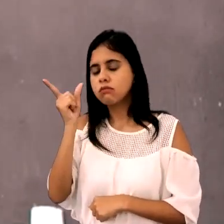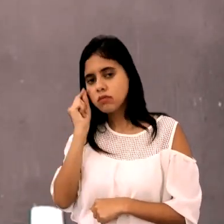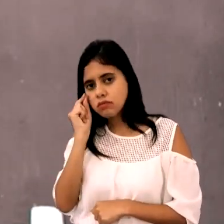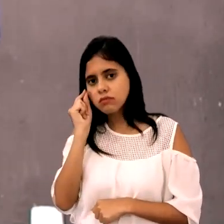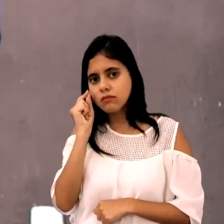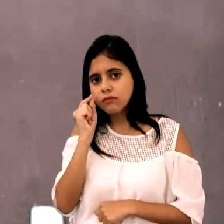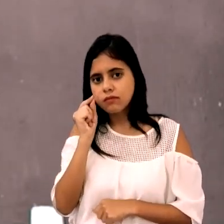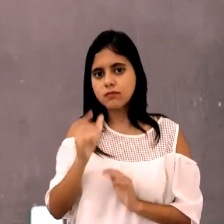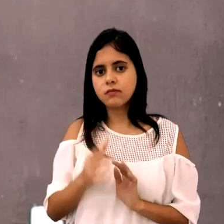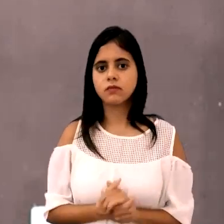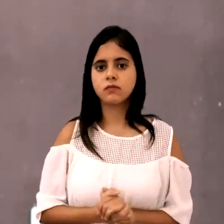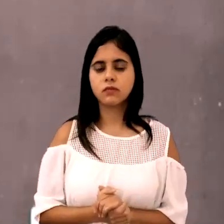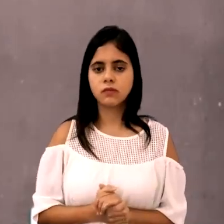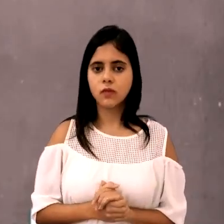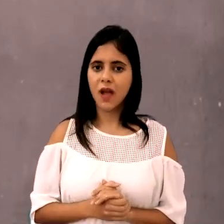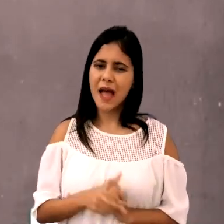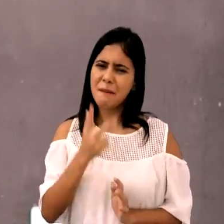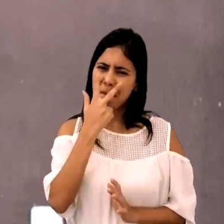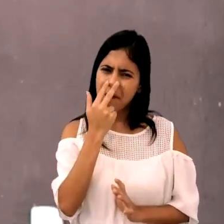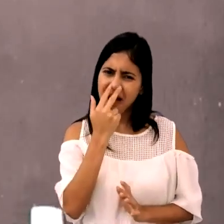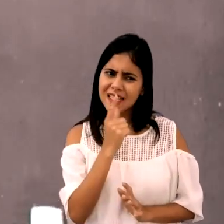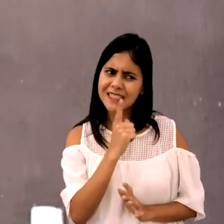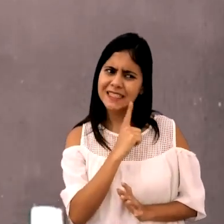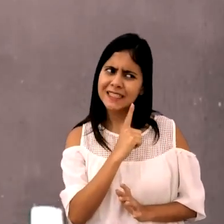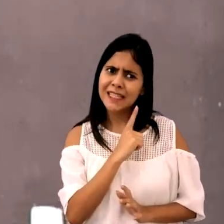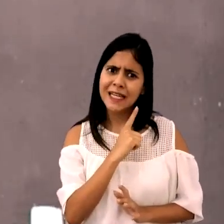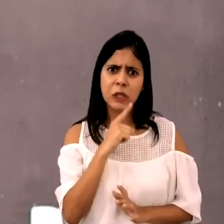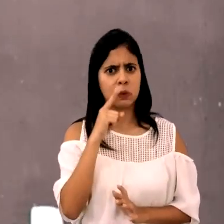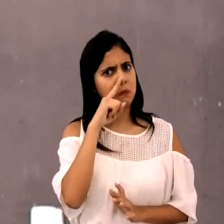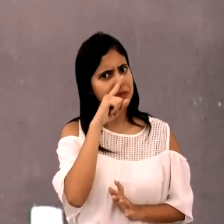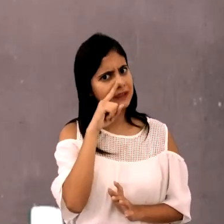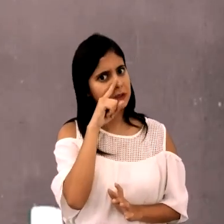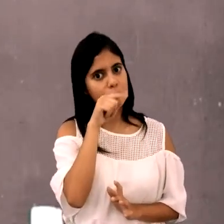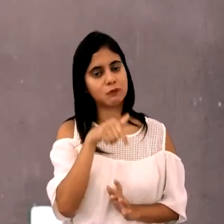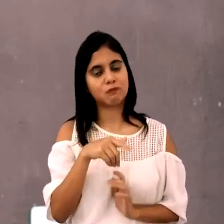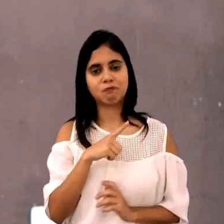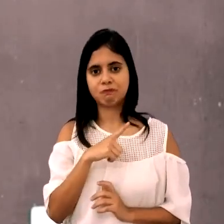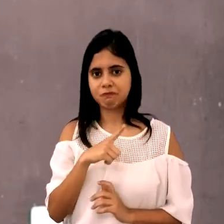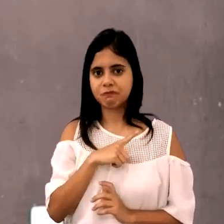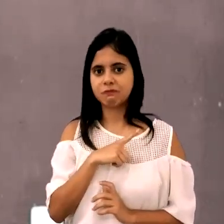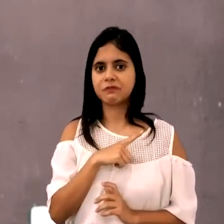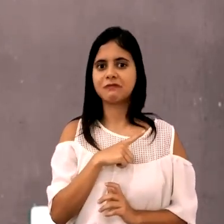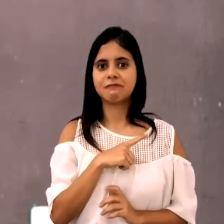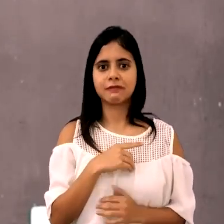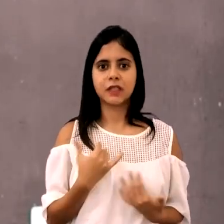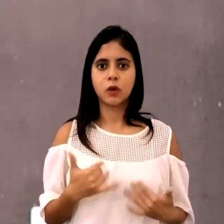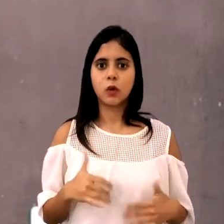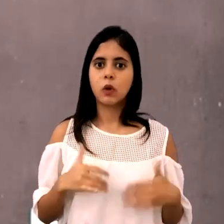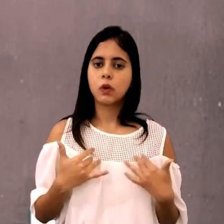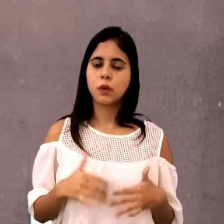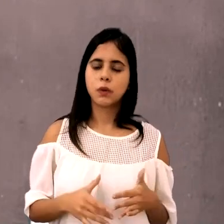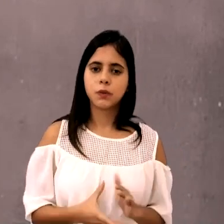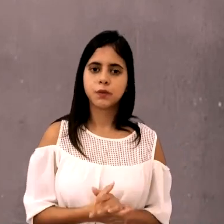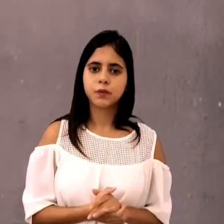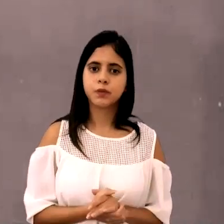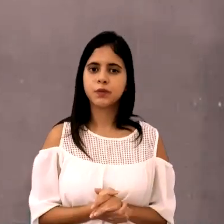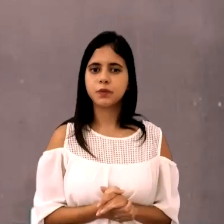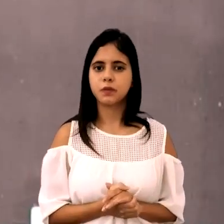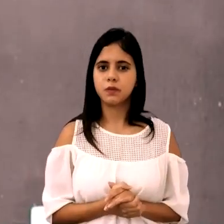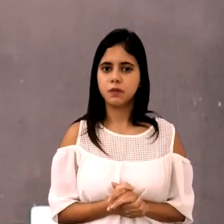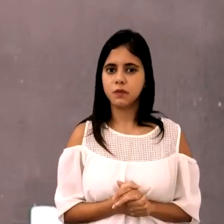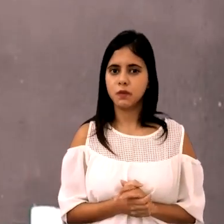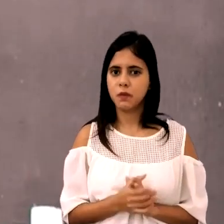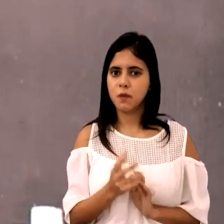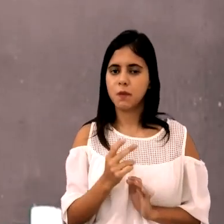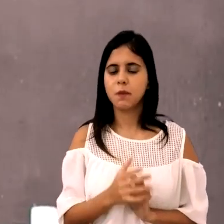Parece que aqui existe um plano um pouco arriscado. A coisa começa a ficar